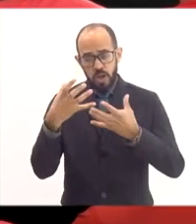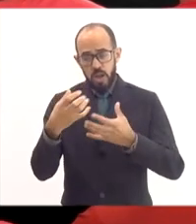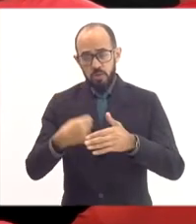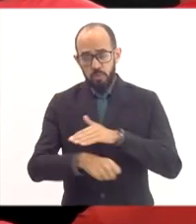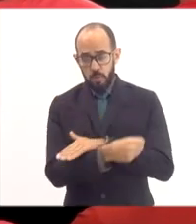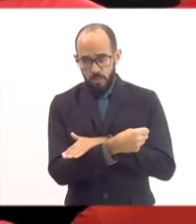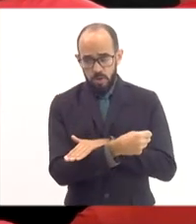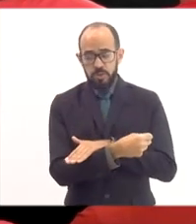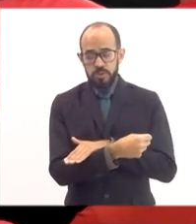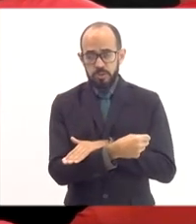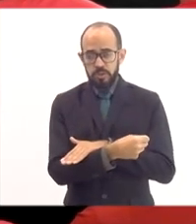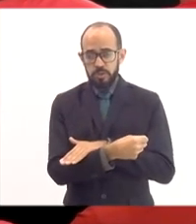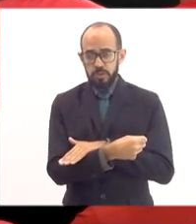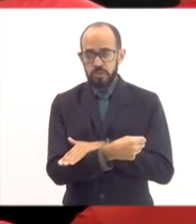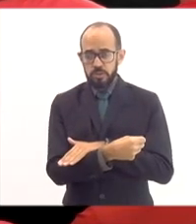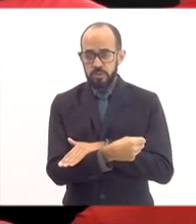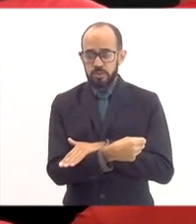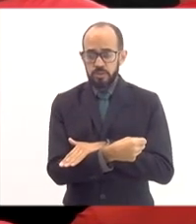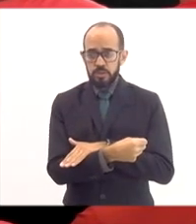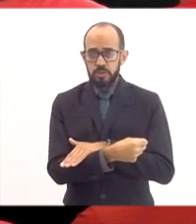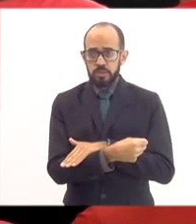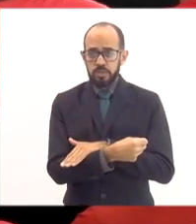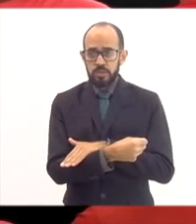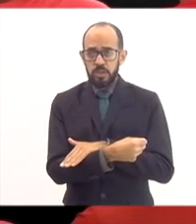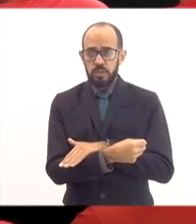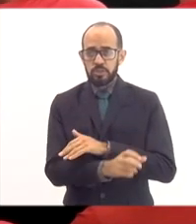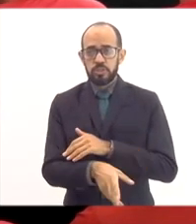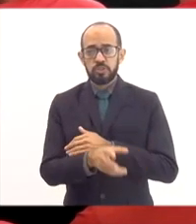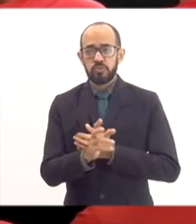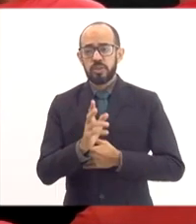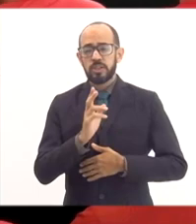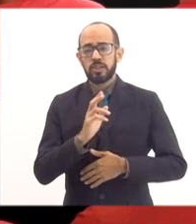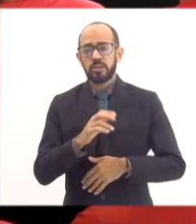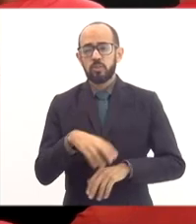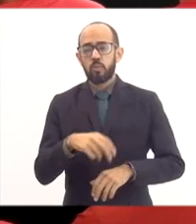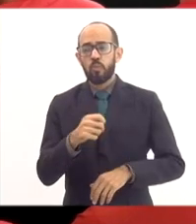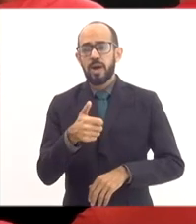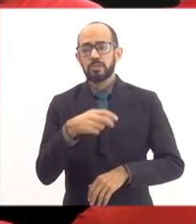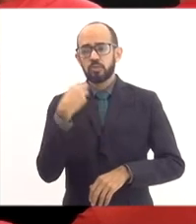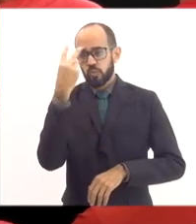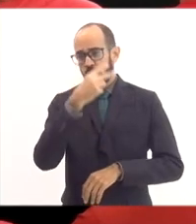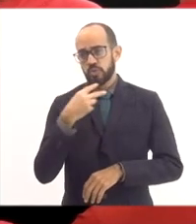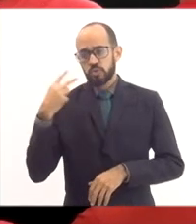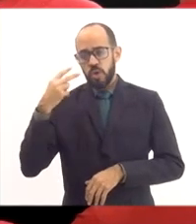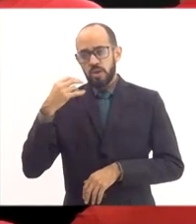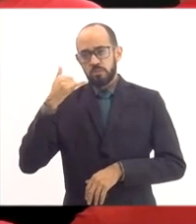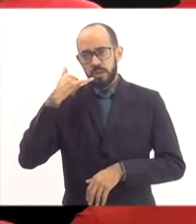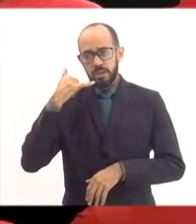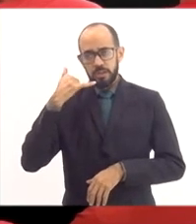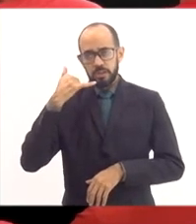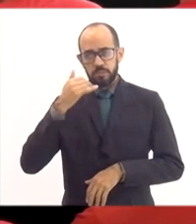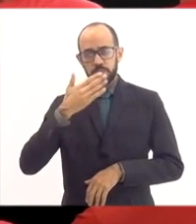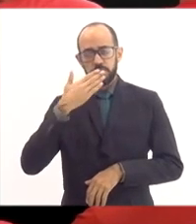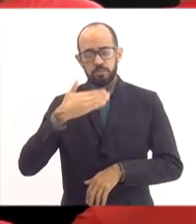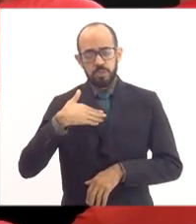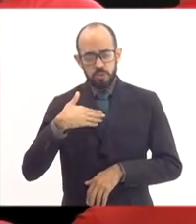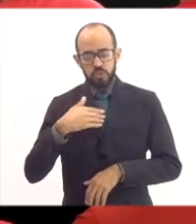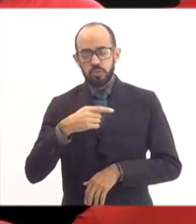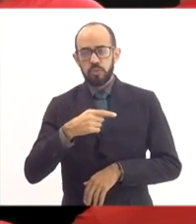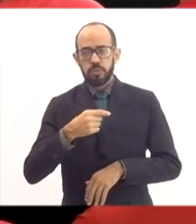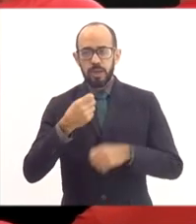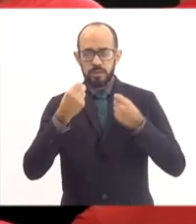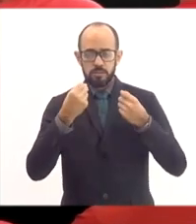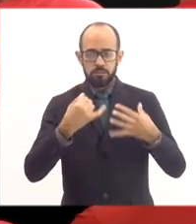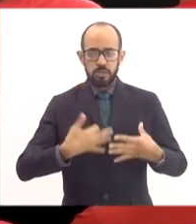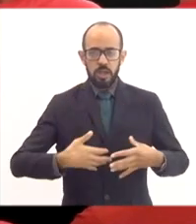definitivo, a gente fica quase 2 horas ao telefone, numa ligação dele, pedindo que eu explicasse ponto a ponto